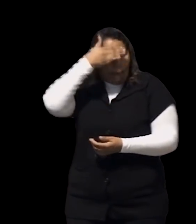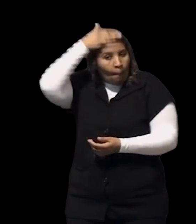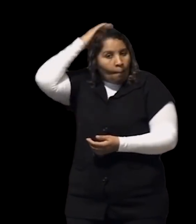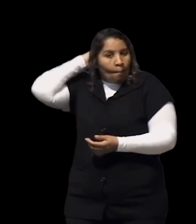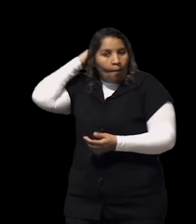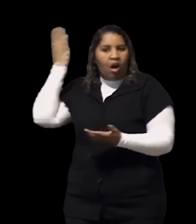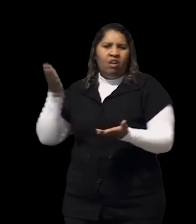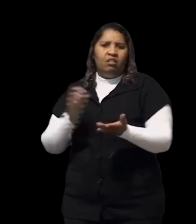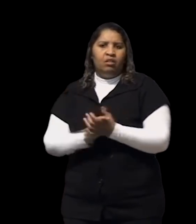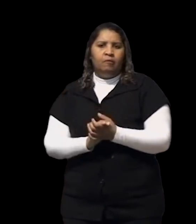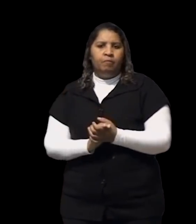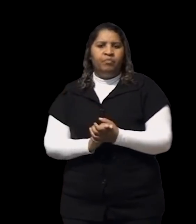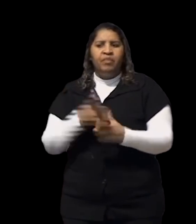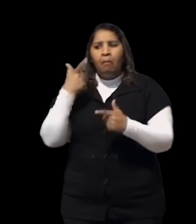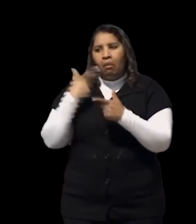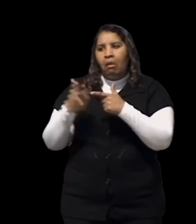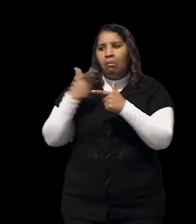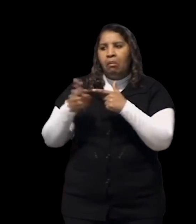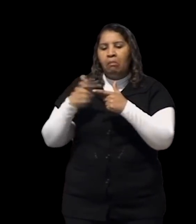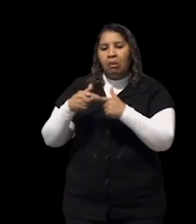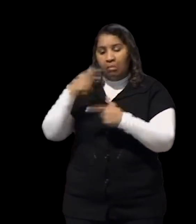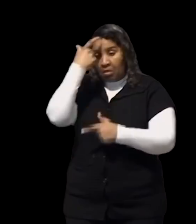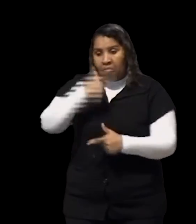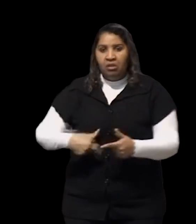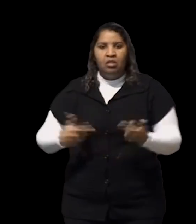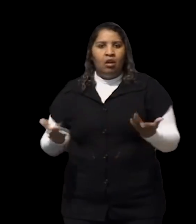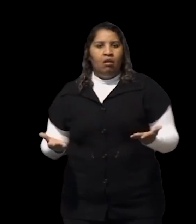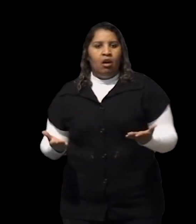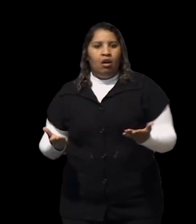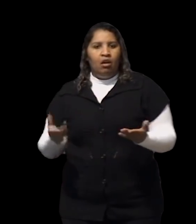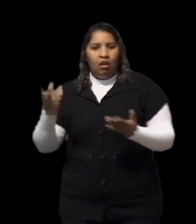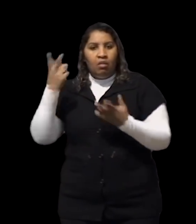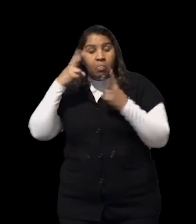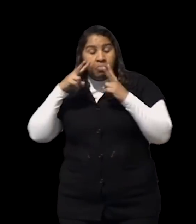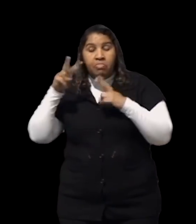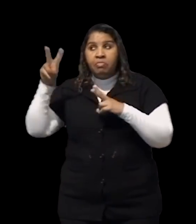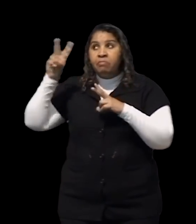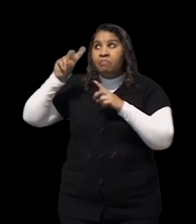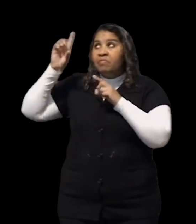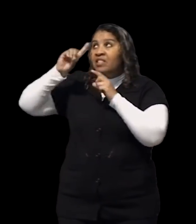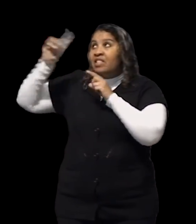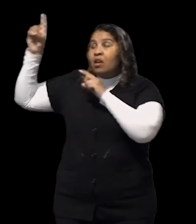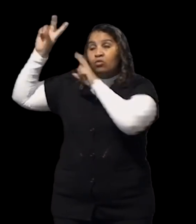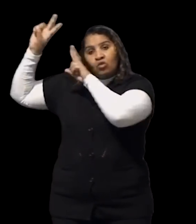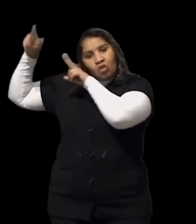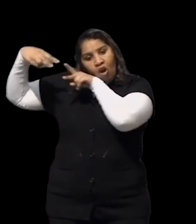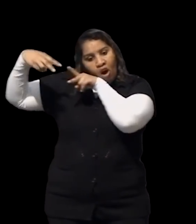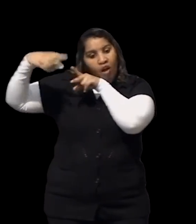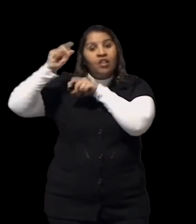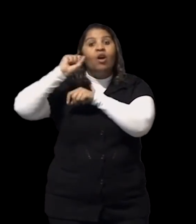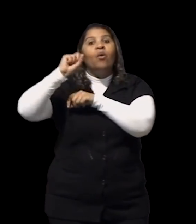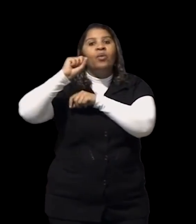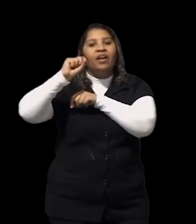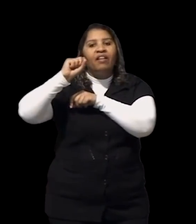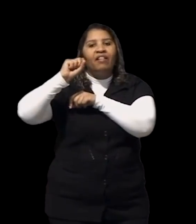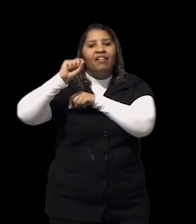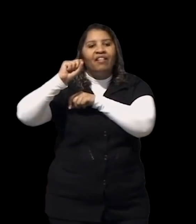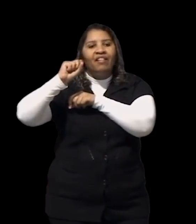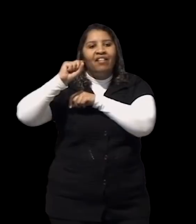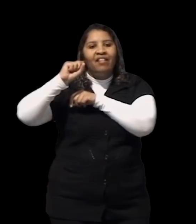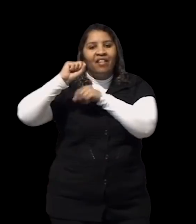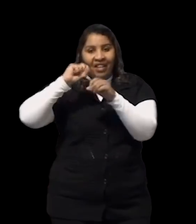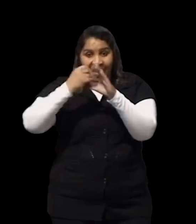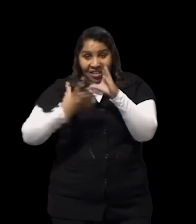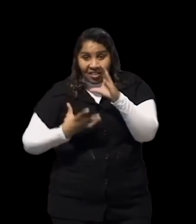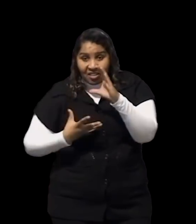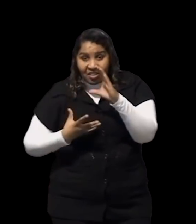não só besteira fora Deus nunca viu aparência Deus ele não olha para mim aparência limpa sua Ele olha para